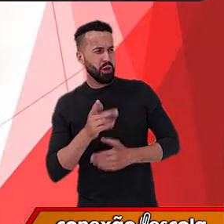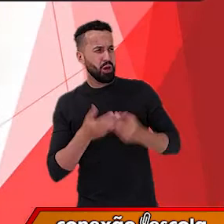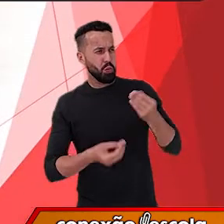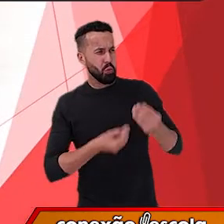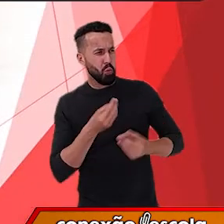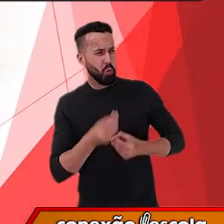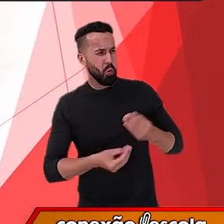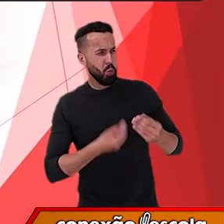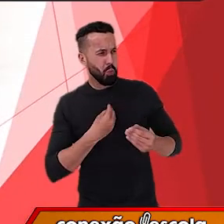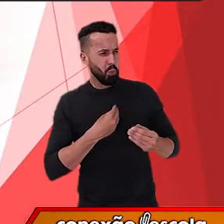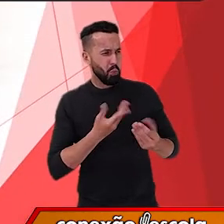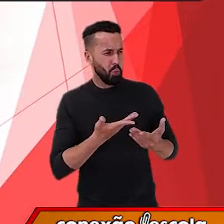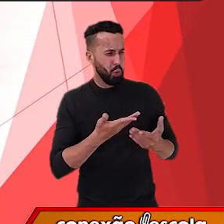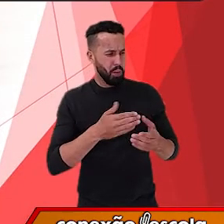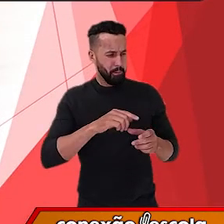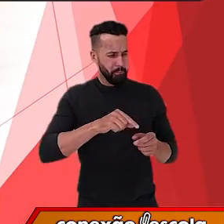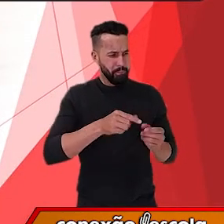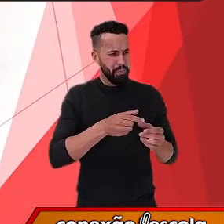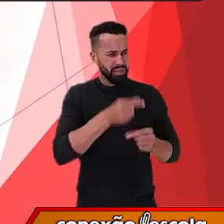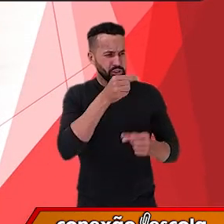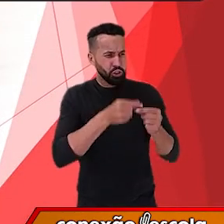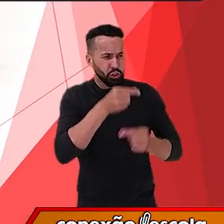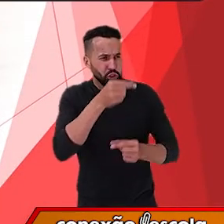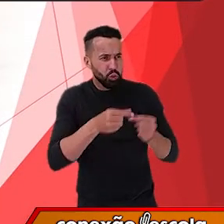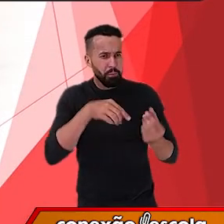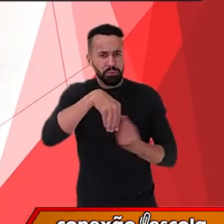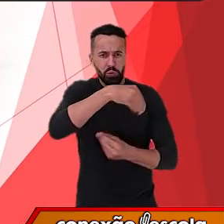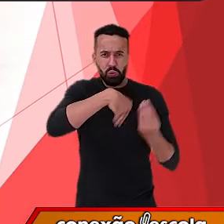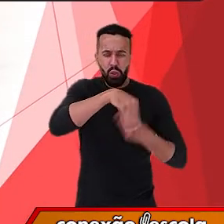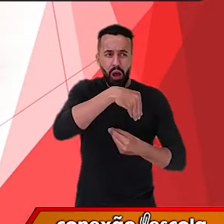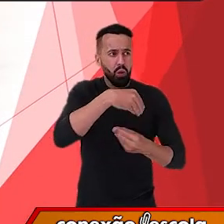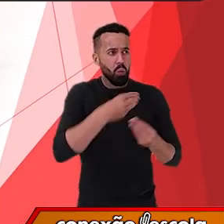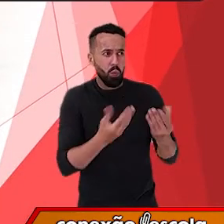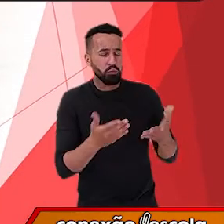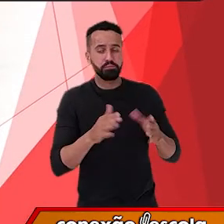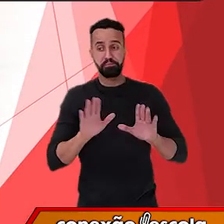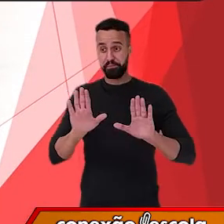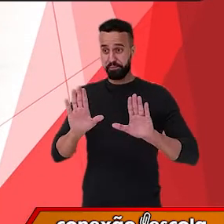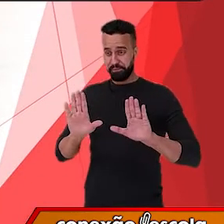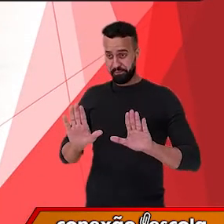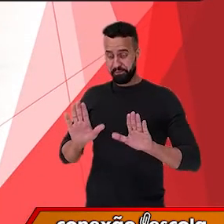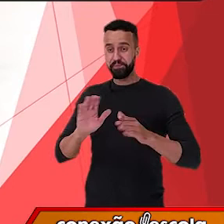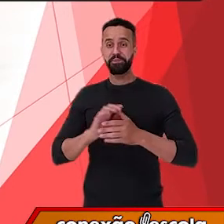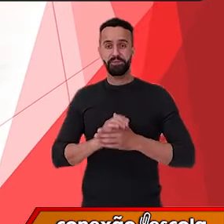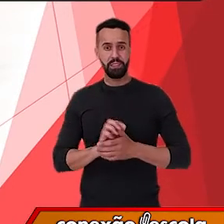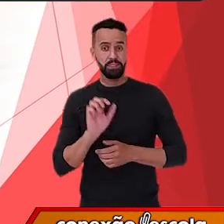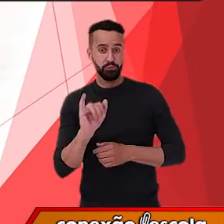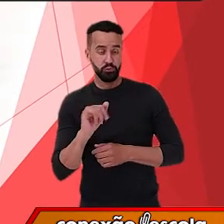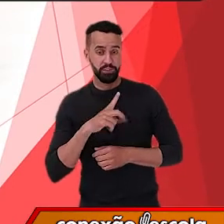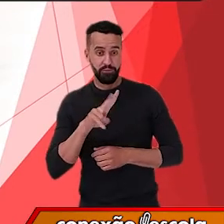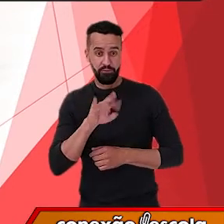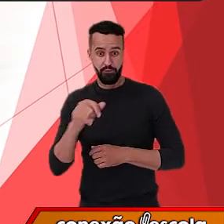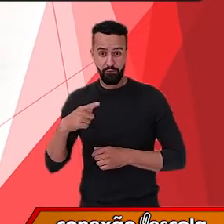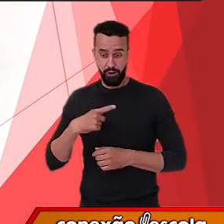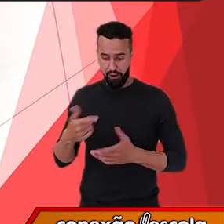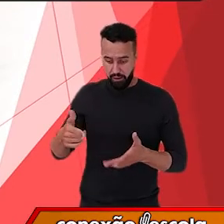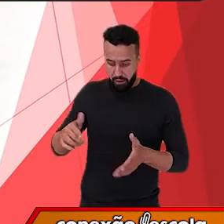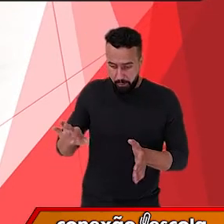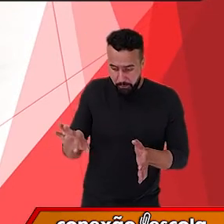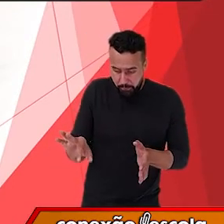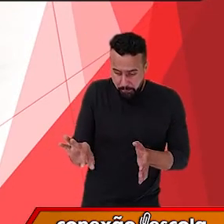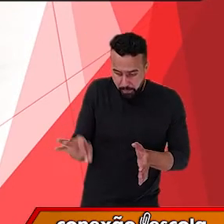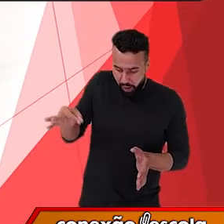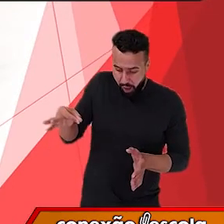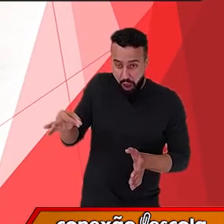esse punhado de palitinho pode misturar tanta coisa? Olha só. Quando você vai retirar uma vareta, você